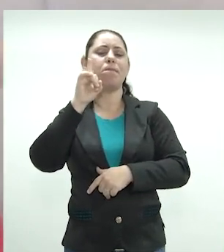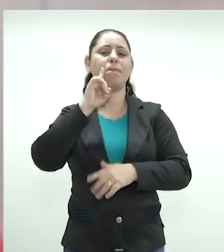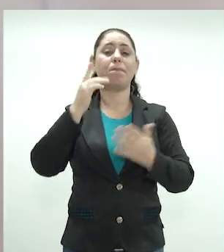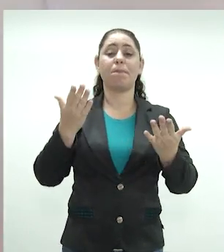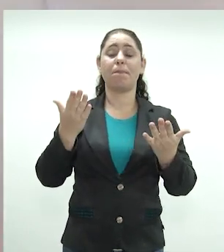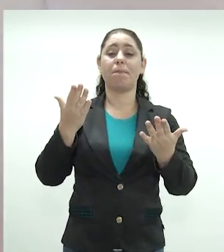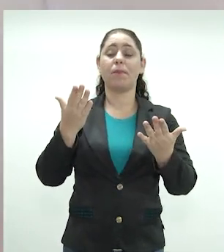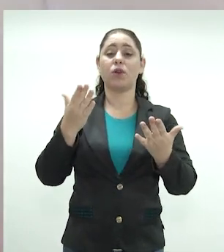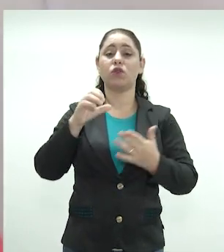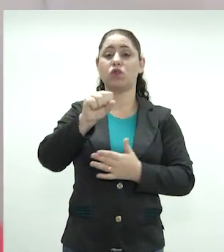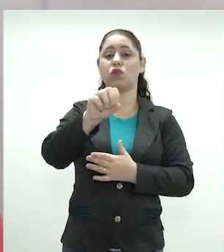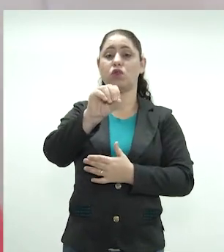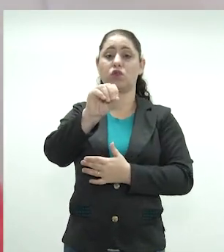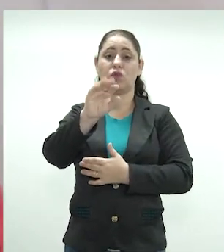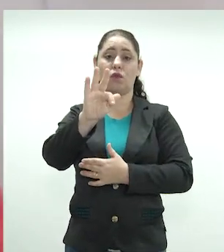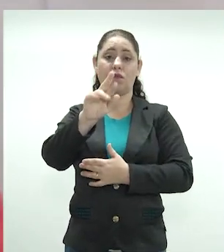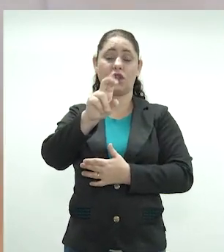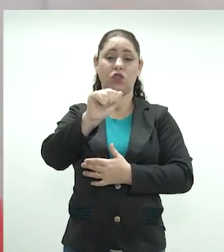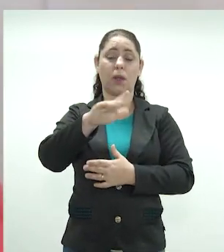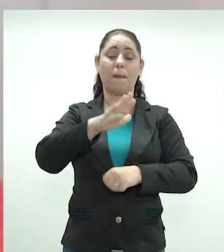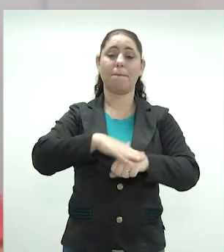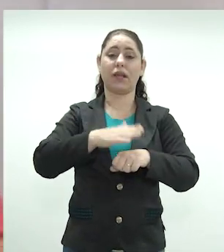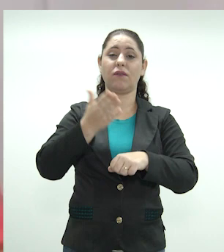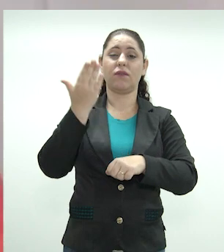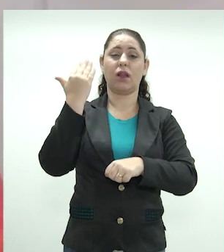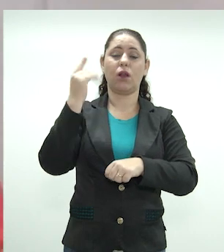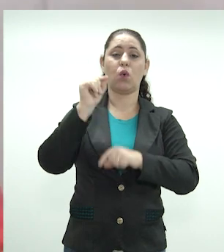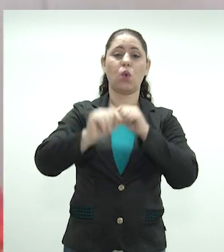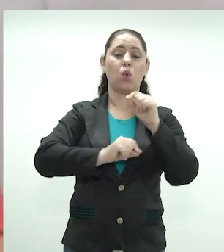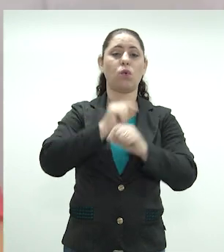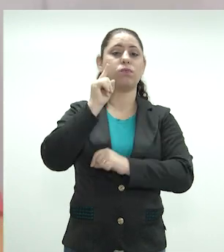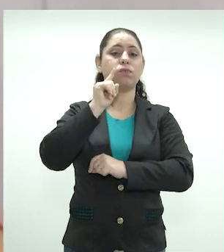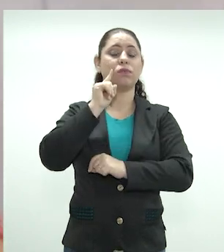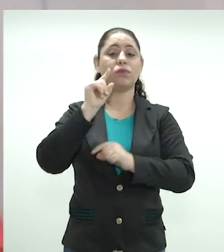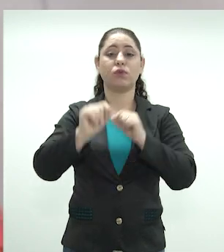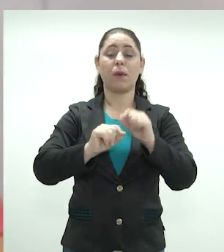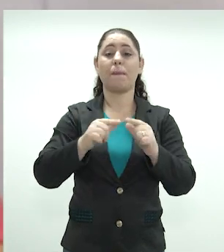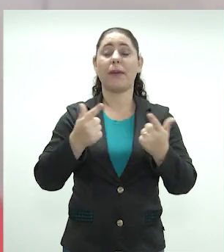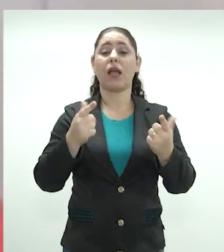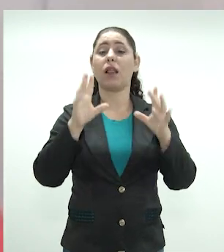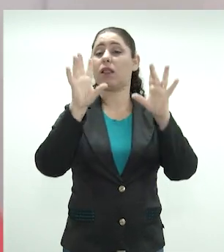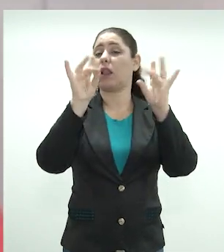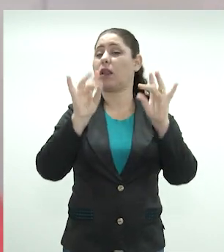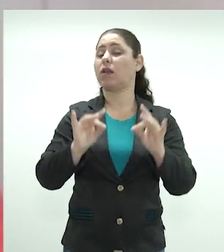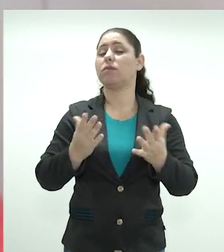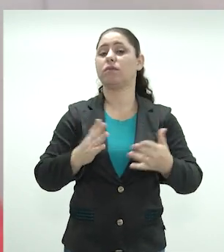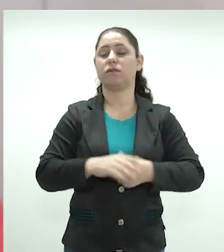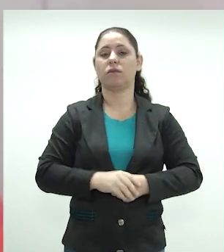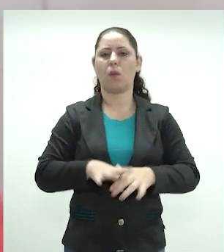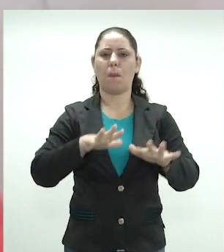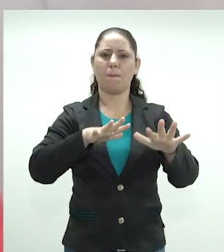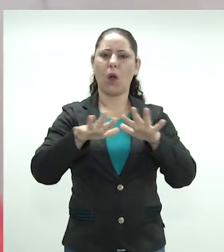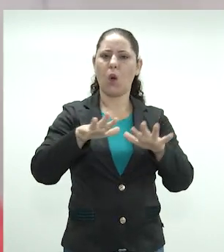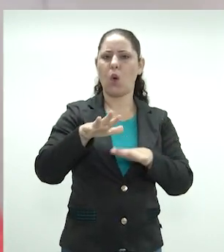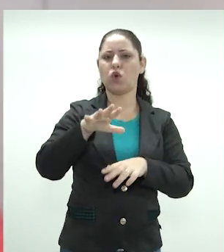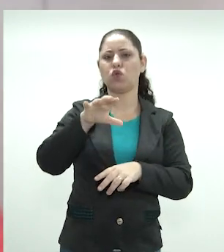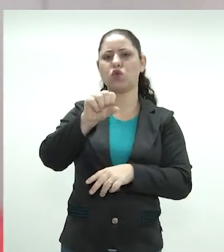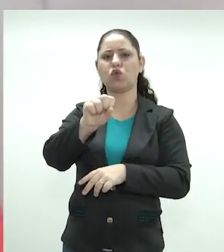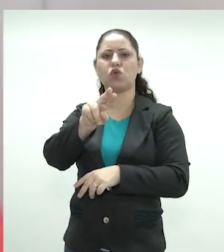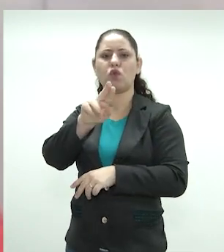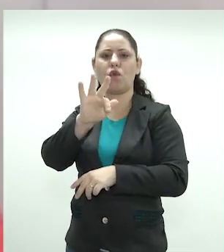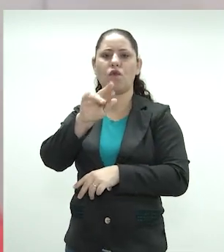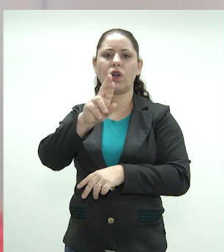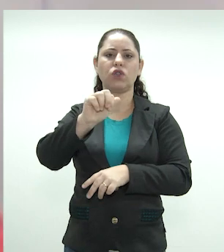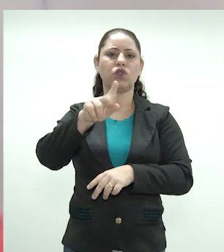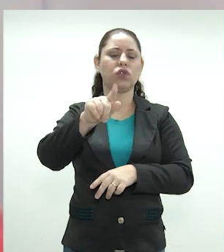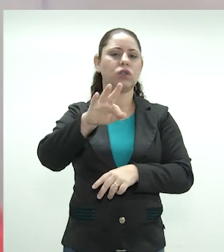Estados Unidos. O movimento sufragista inglês ele é mais antigo que o movimento sufragista dos Estados Unidos, mas tem um detalhe. O movimento sufragista mais